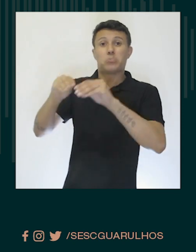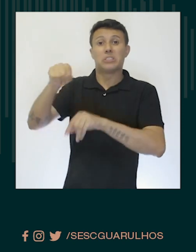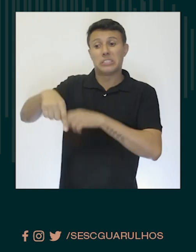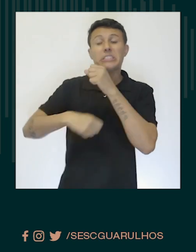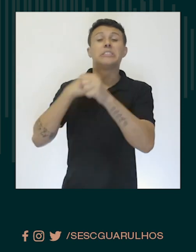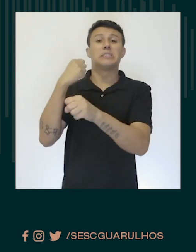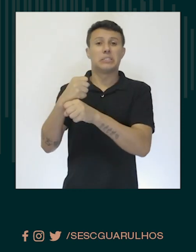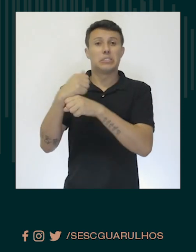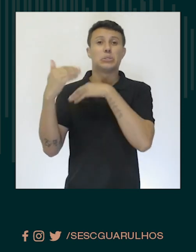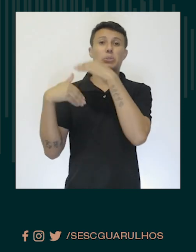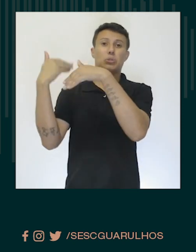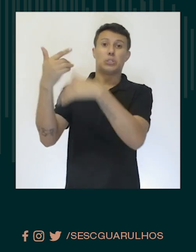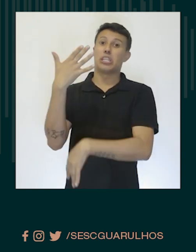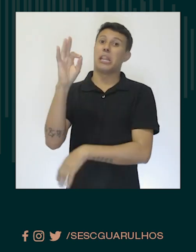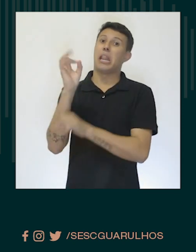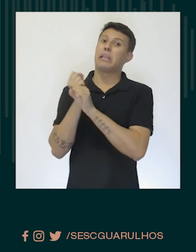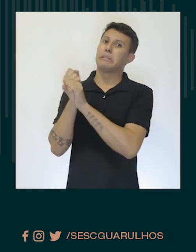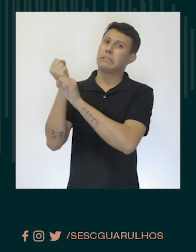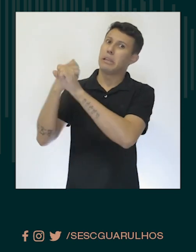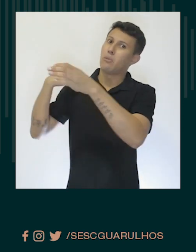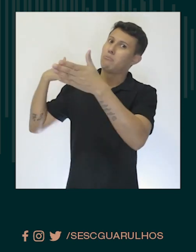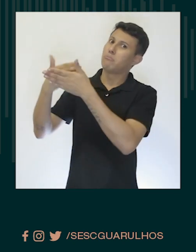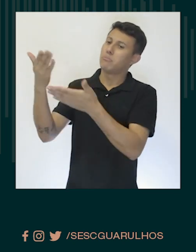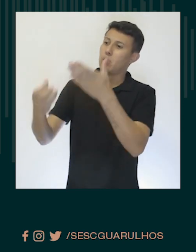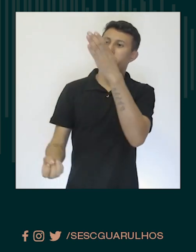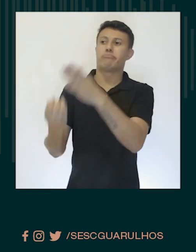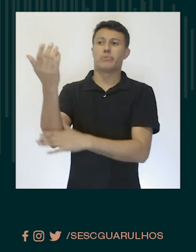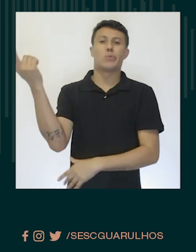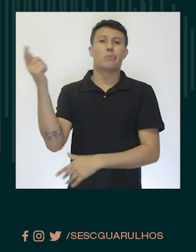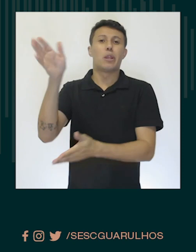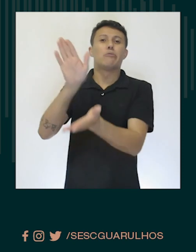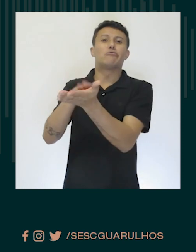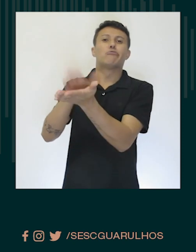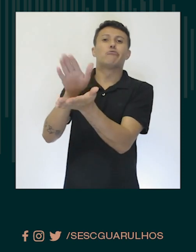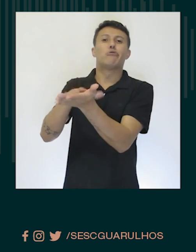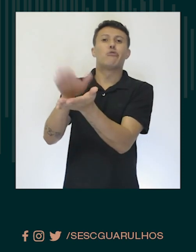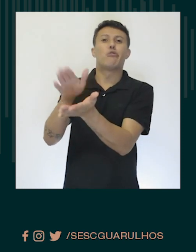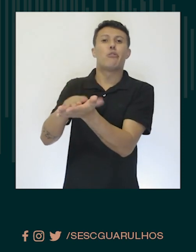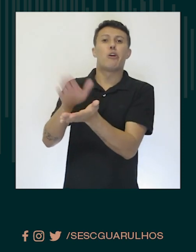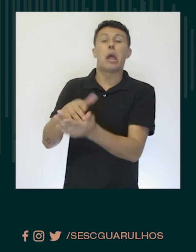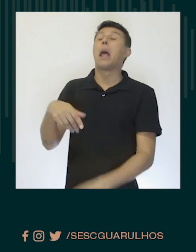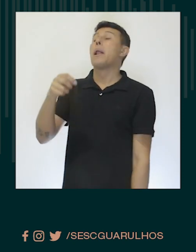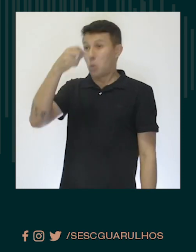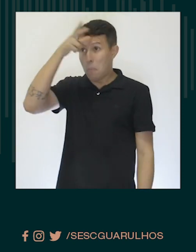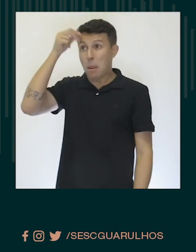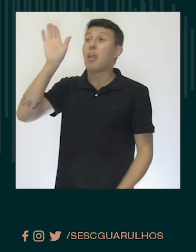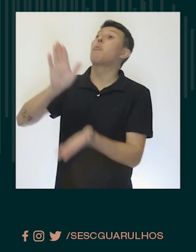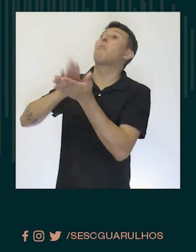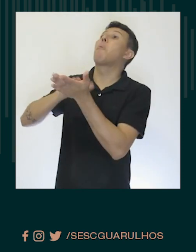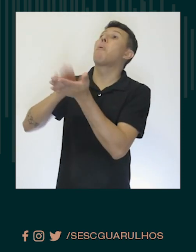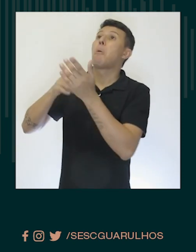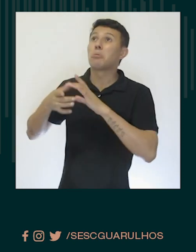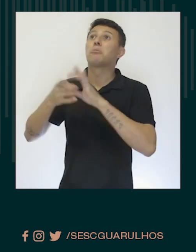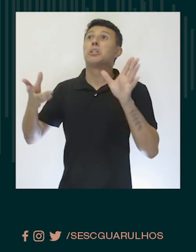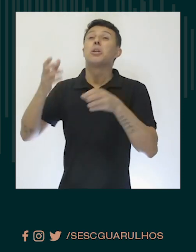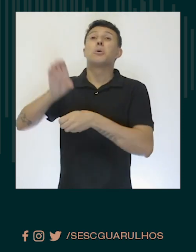anos, e agora ele precisa ser cobrado das autoridades para que ele realmente aconteça. Então, se você é atuante, se você tem interesse